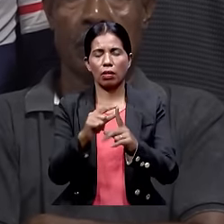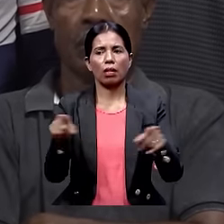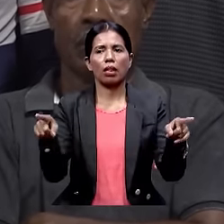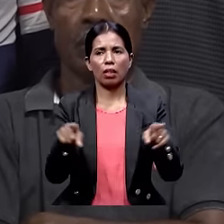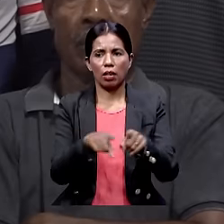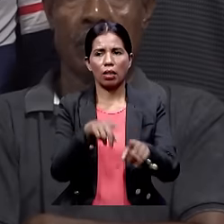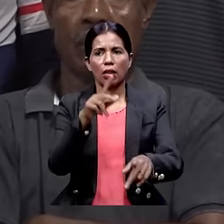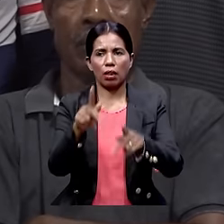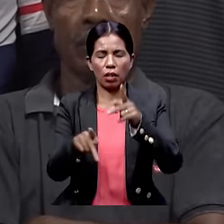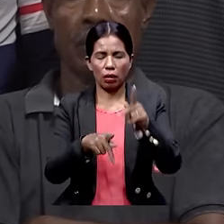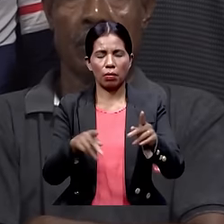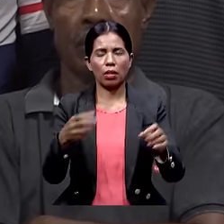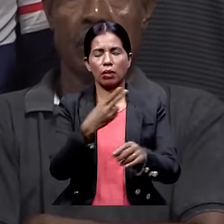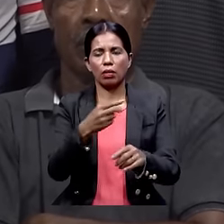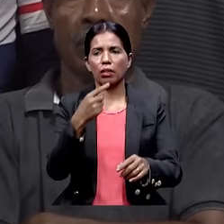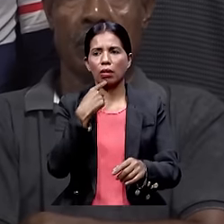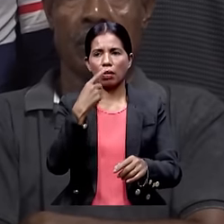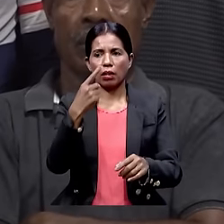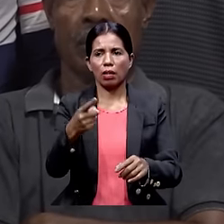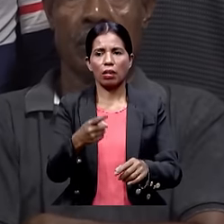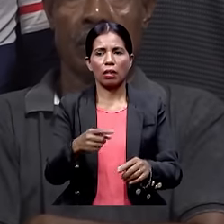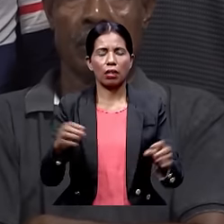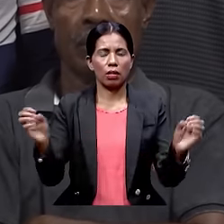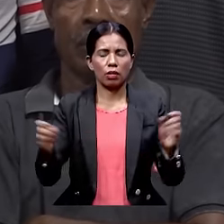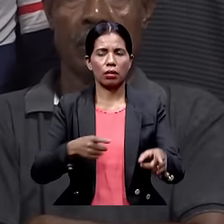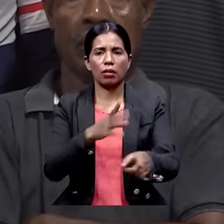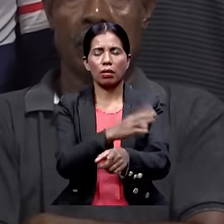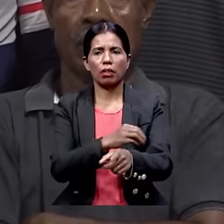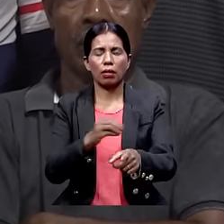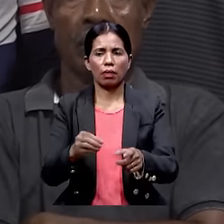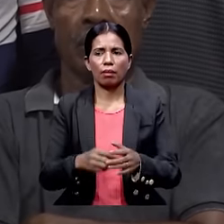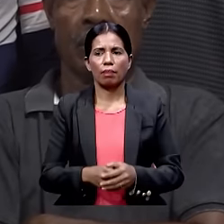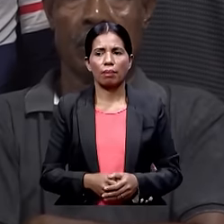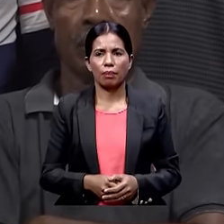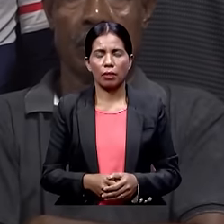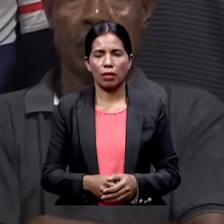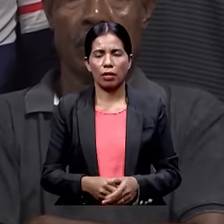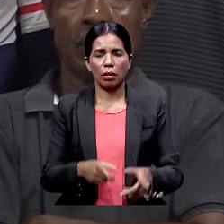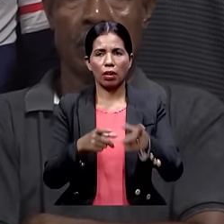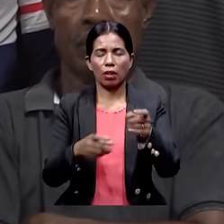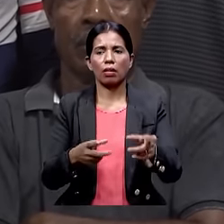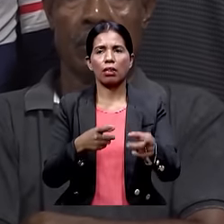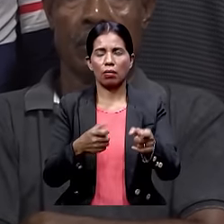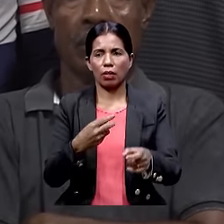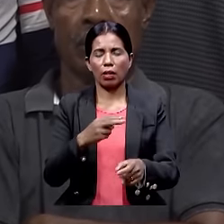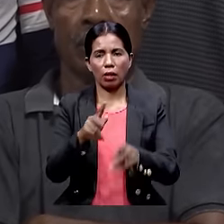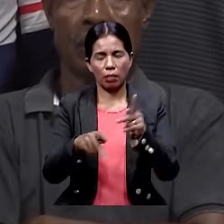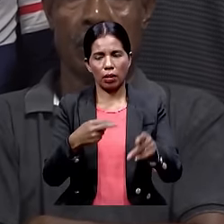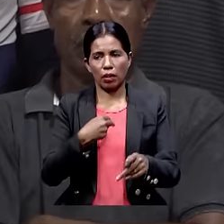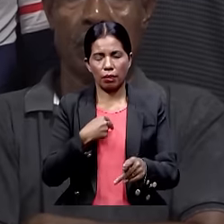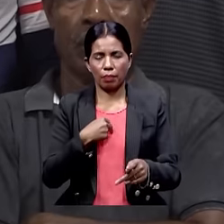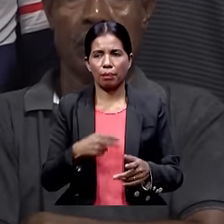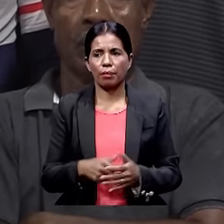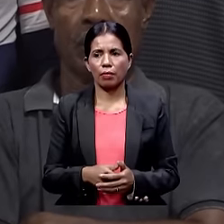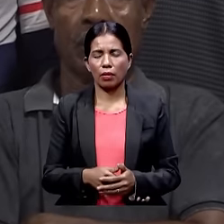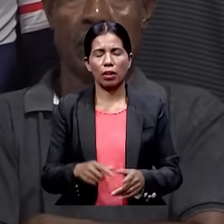los ema Indonesia hateten. Senzata makantuang, kila tham falinha nain. Ou ia